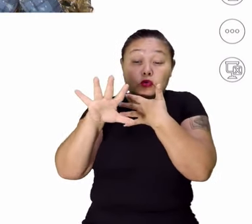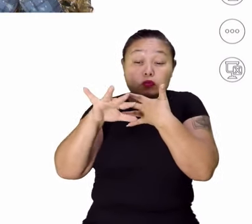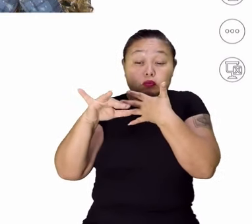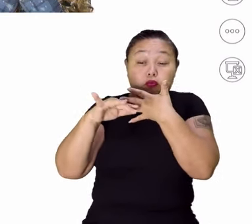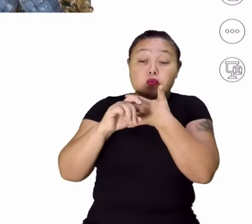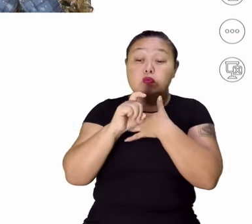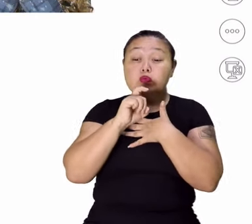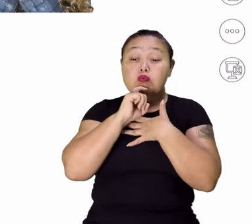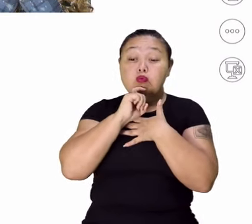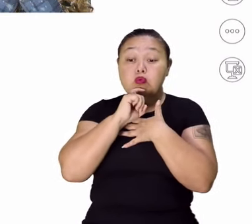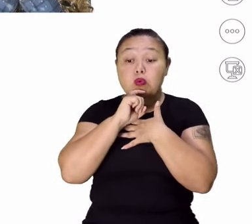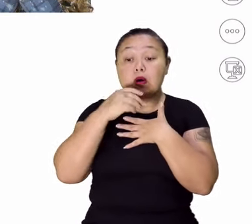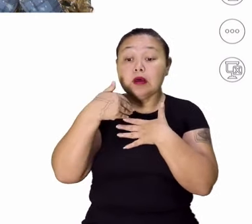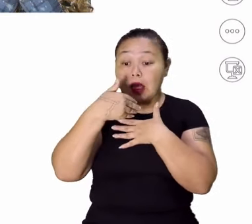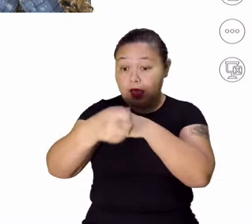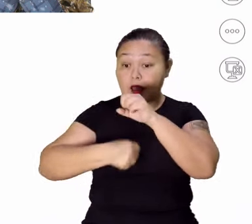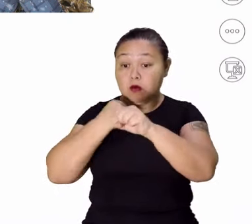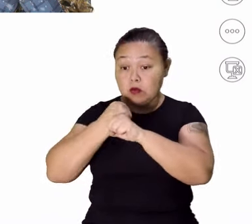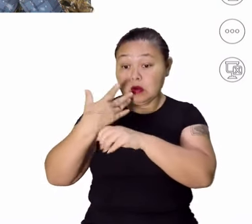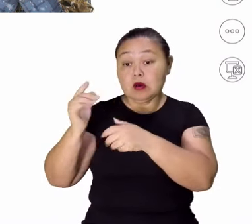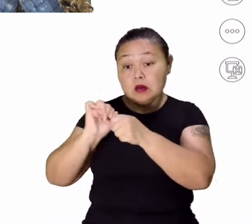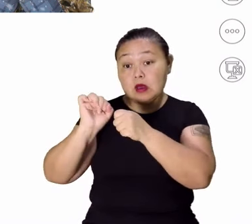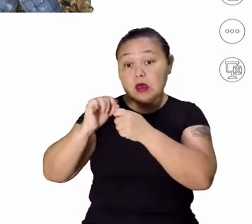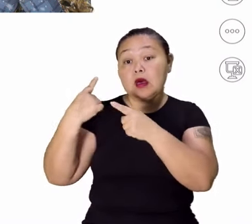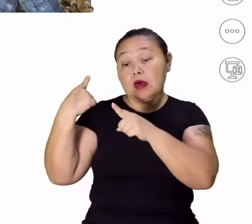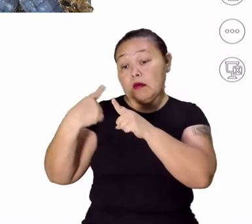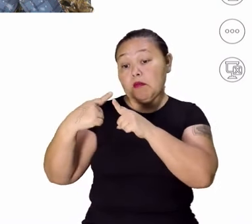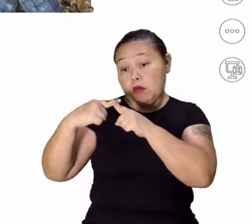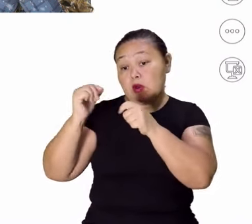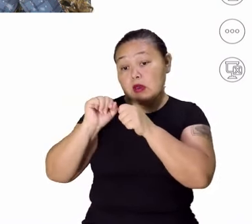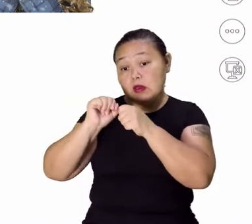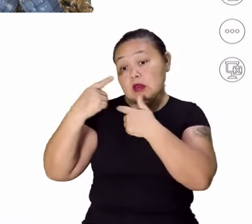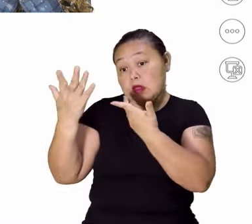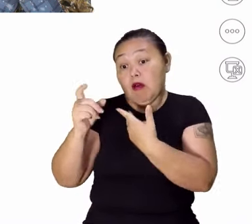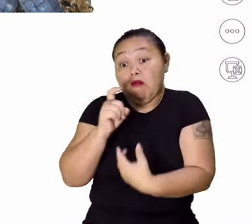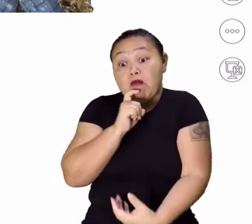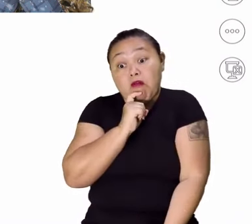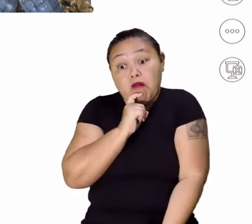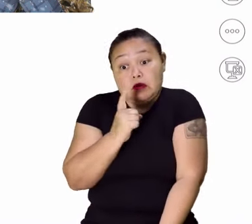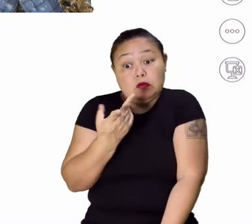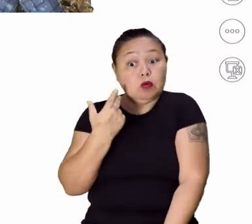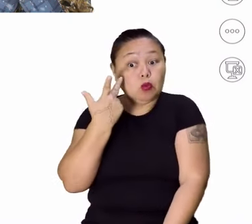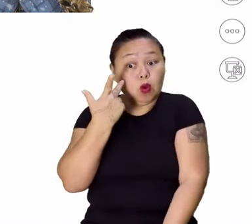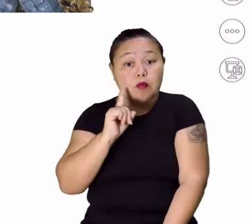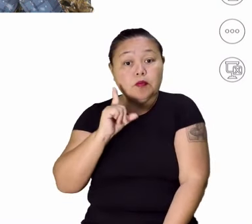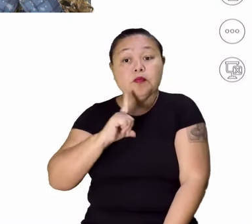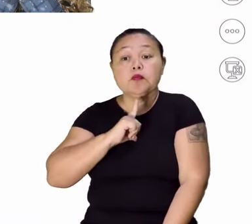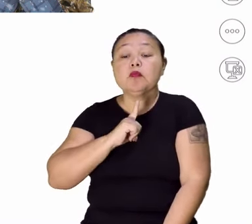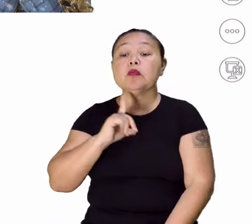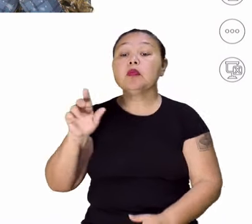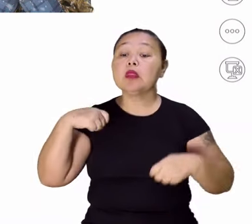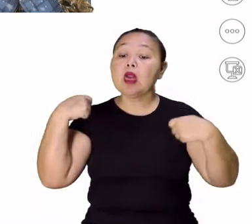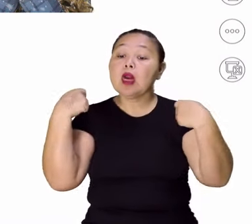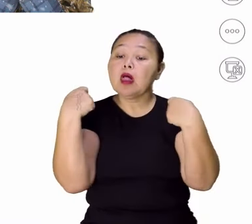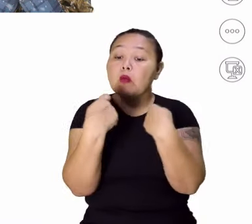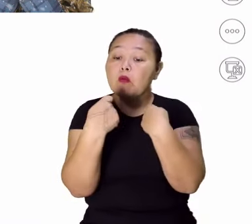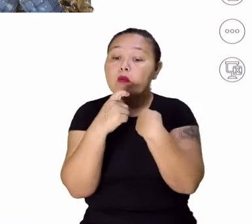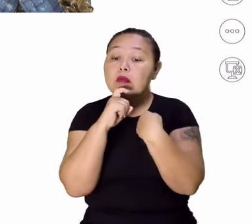frio para essa época do ano. História deve ser bem mais frio que o normal, né? Opa! No inverno, nós usamos roupas de lã,